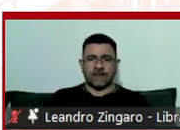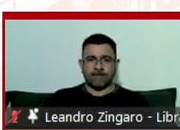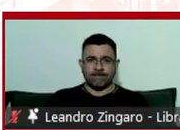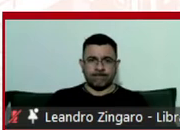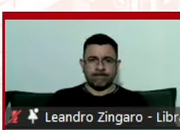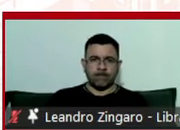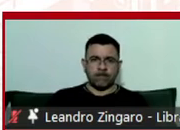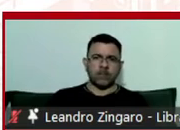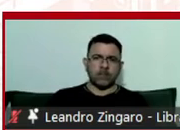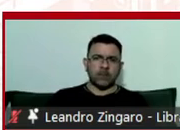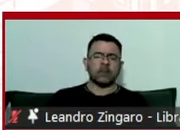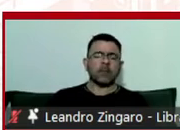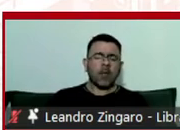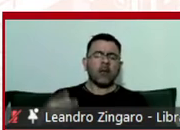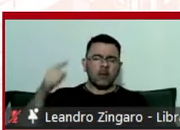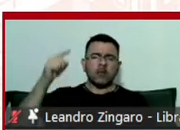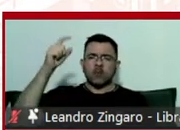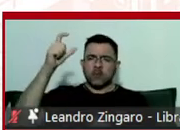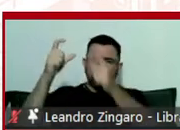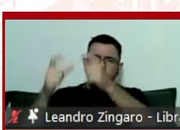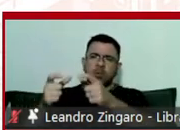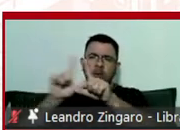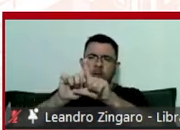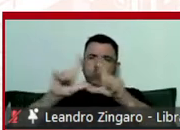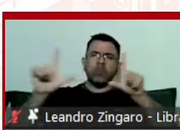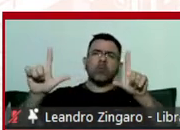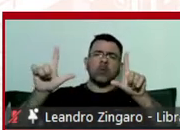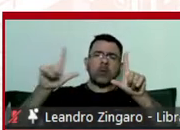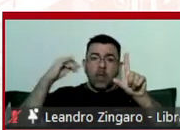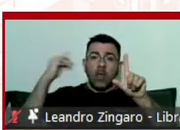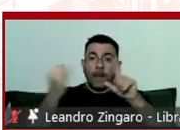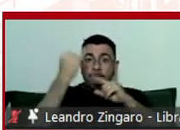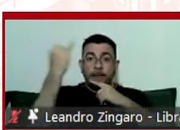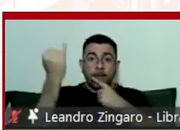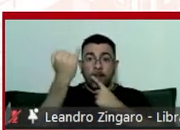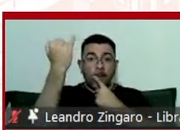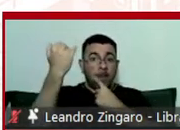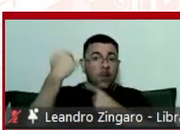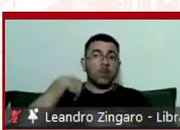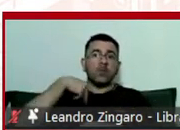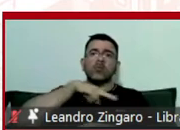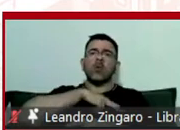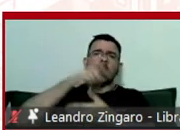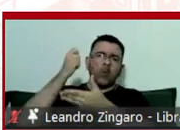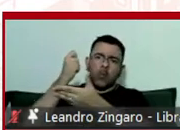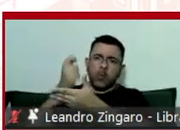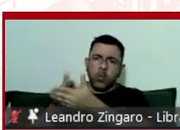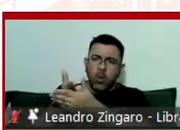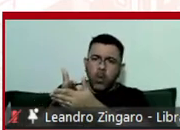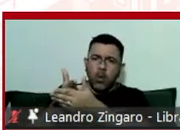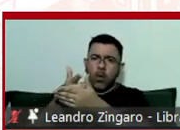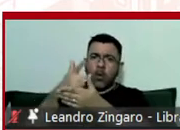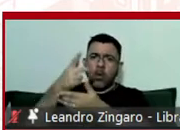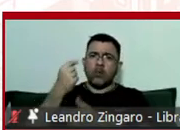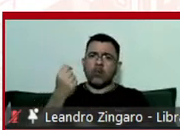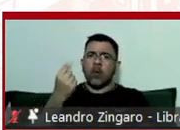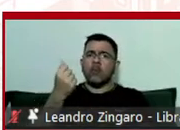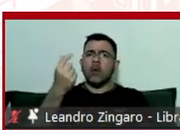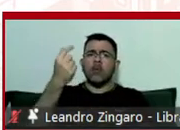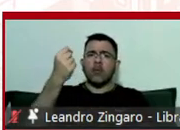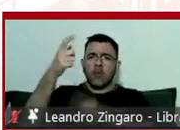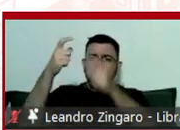muita segurança a estor isso daí é lastreia de que a gente tá botando dinheiro num lugar onde de fato precisa